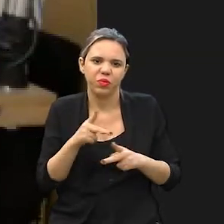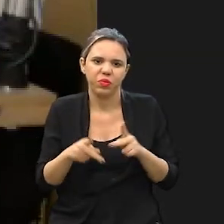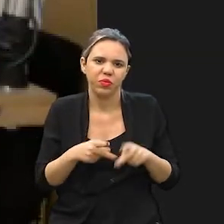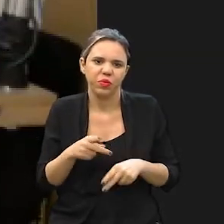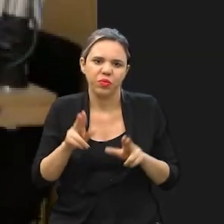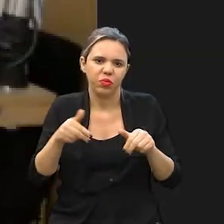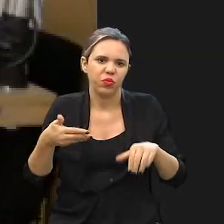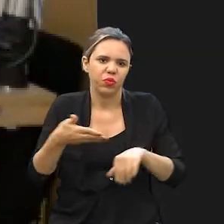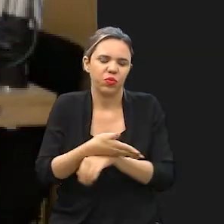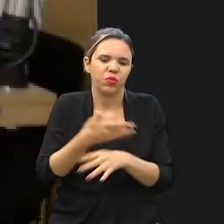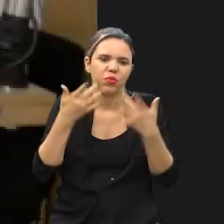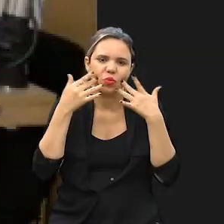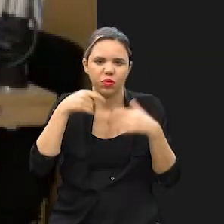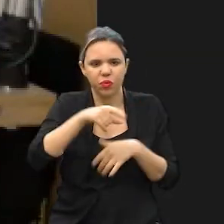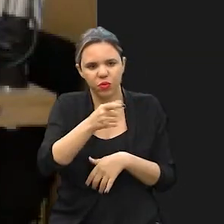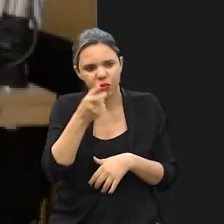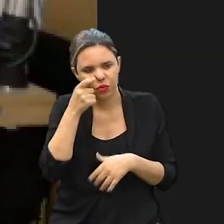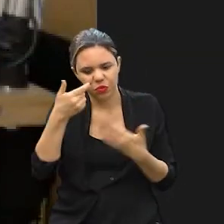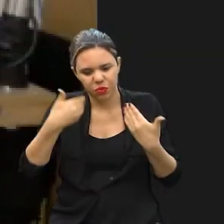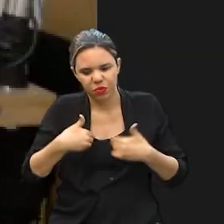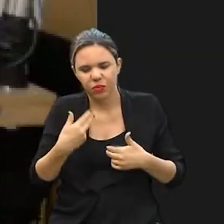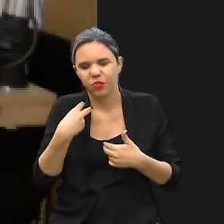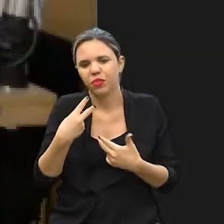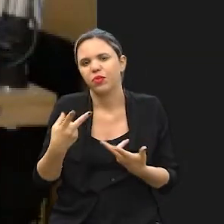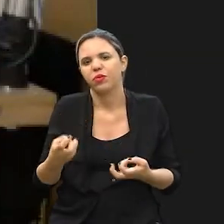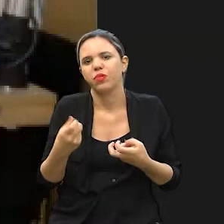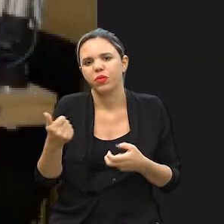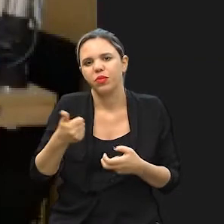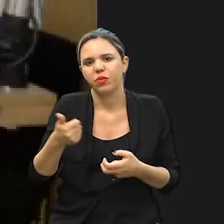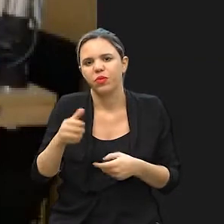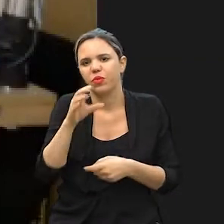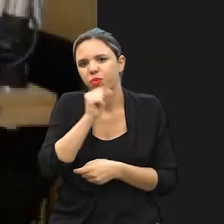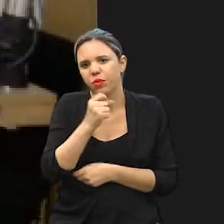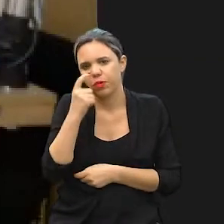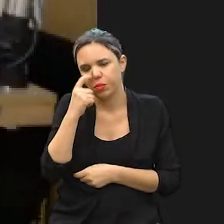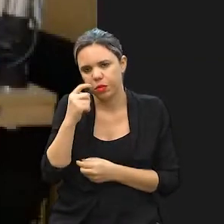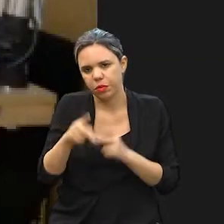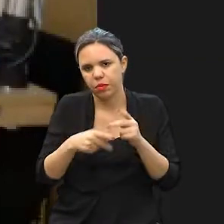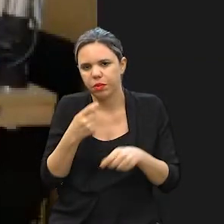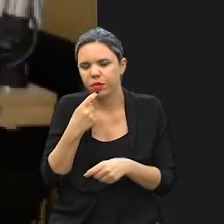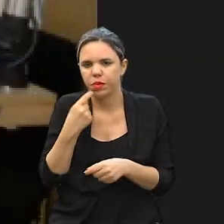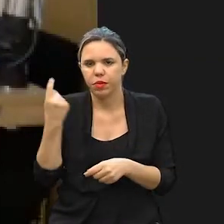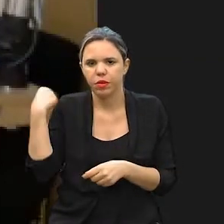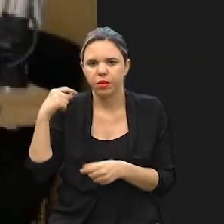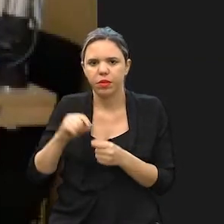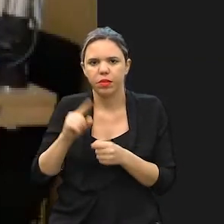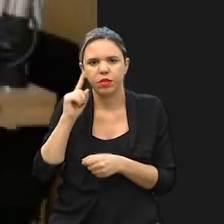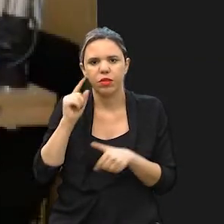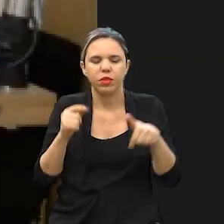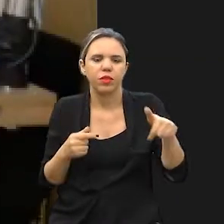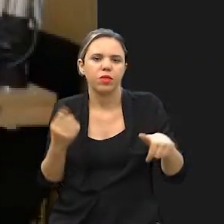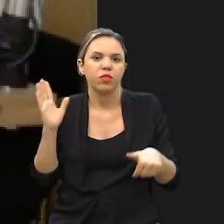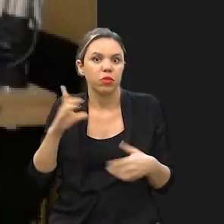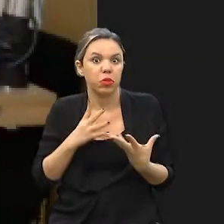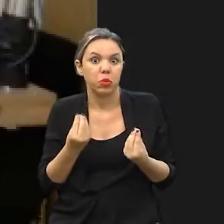pessoas que nunca foram ao teatro e vão para me ver. Nesse primeiro sábado que a gente fez em Campinas, agora dia 7, já tinha o meu